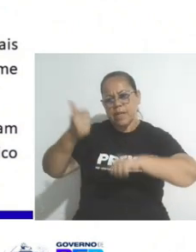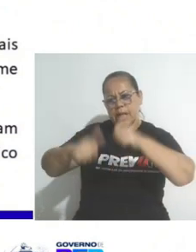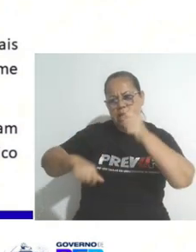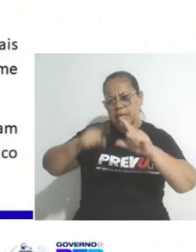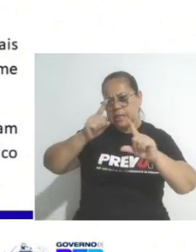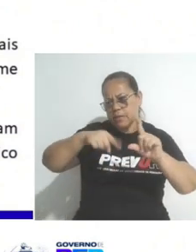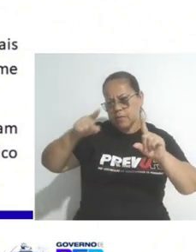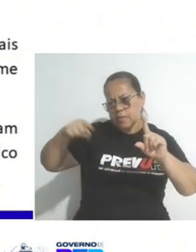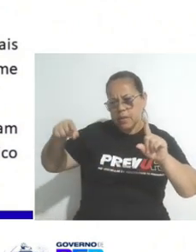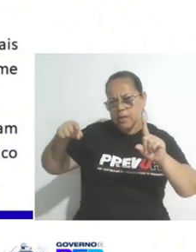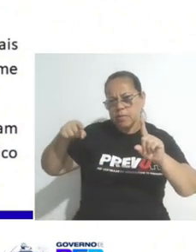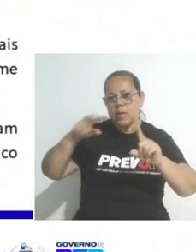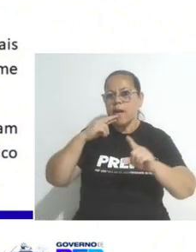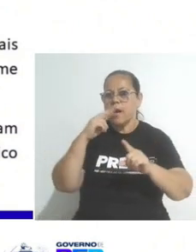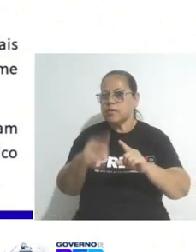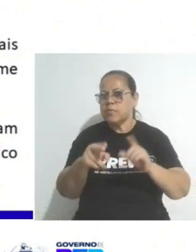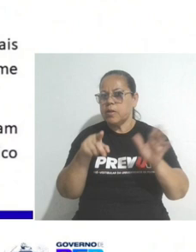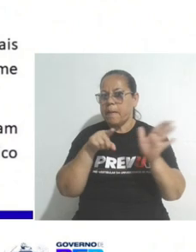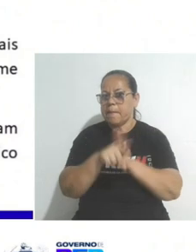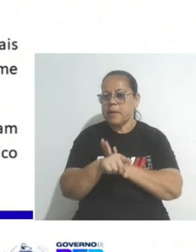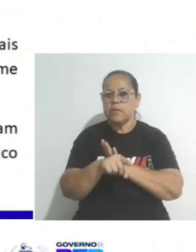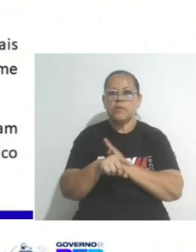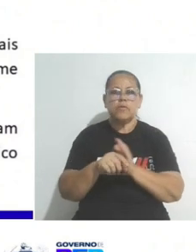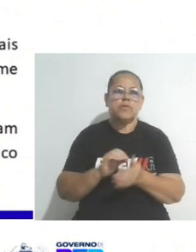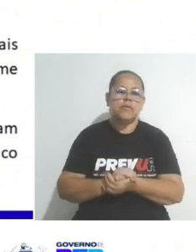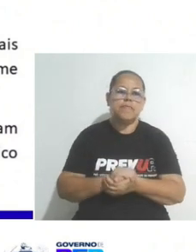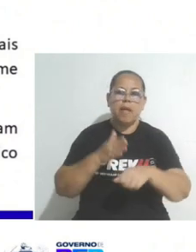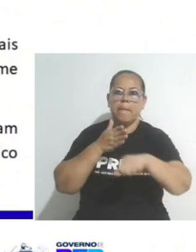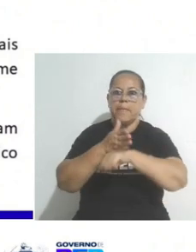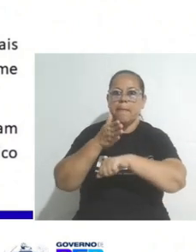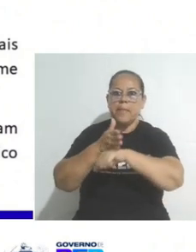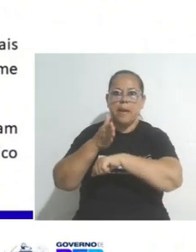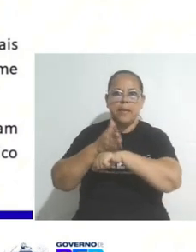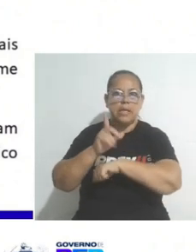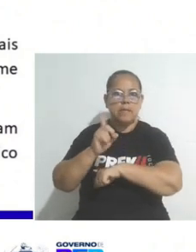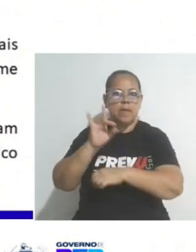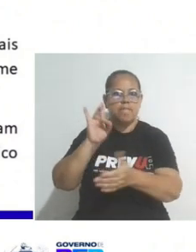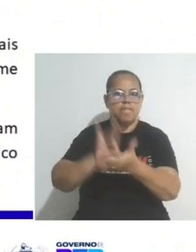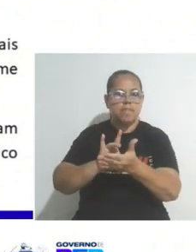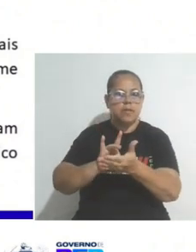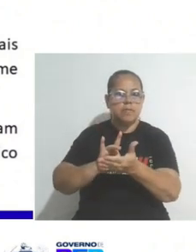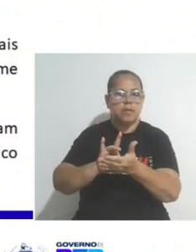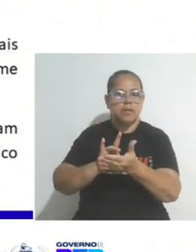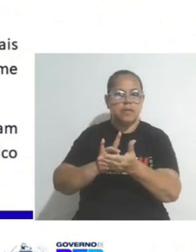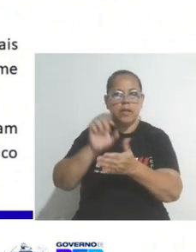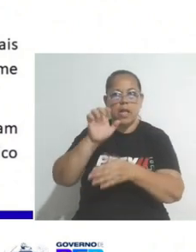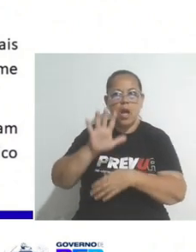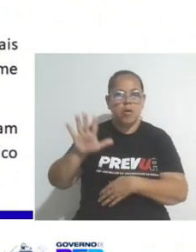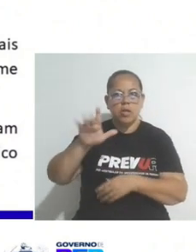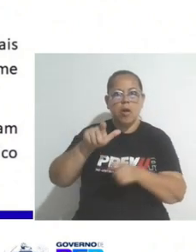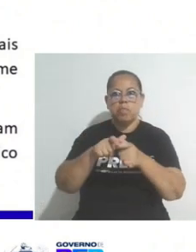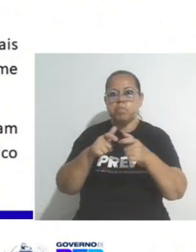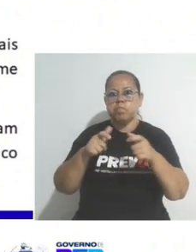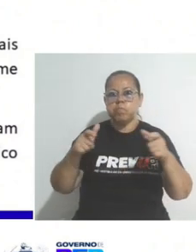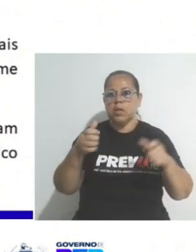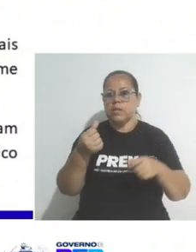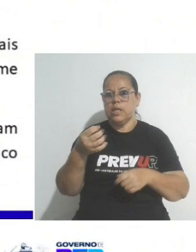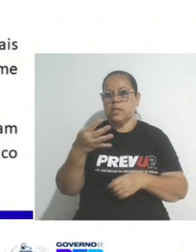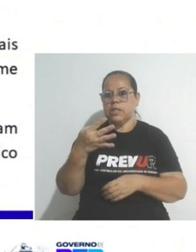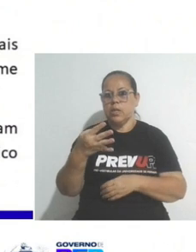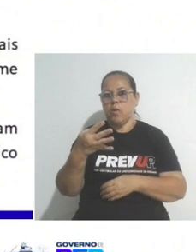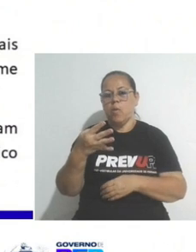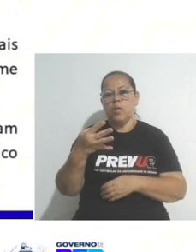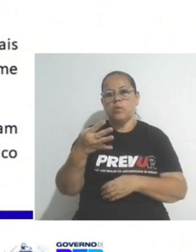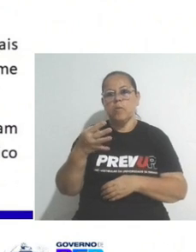o gráfico responda a questão entradas ilegais na Europa aumentam 64%